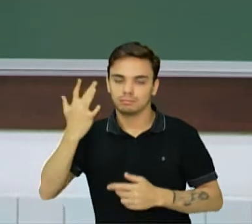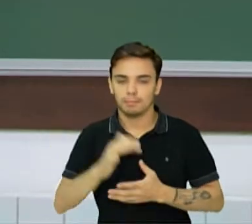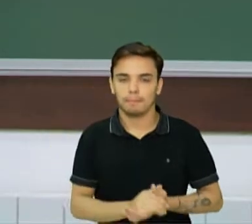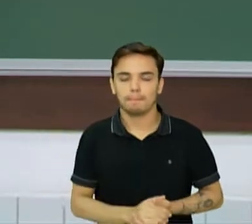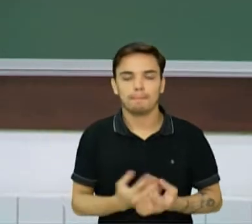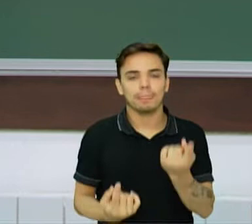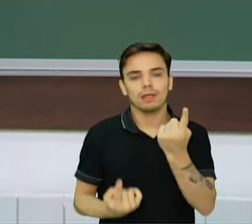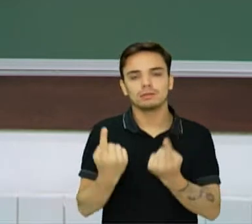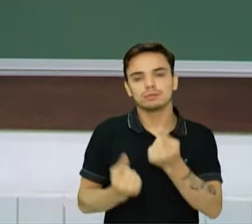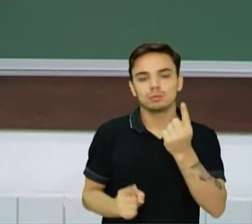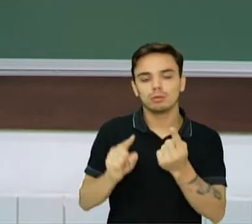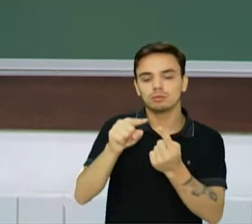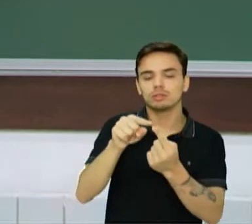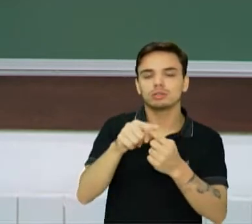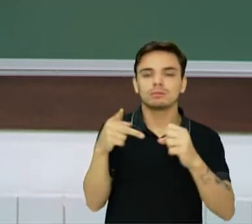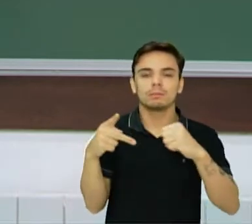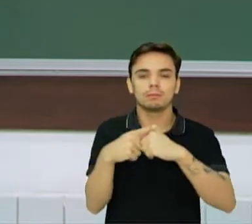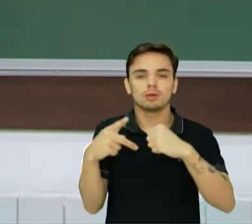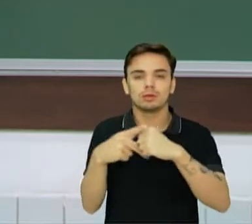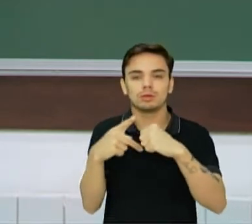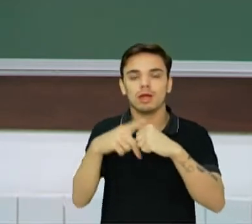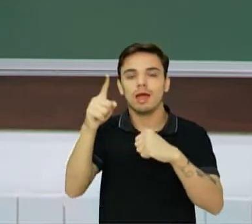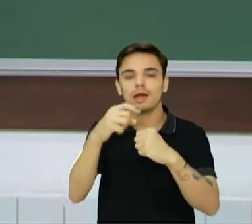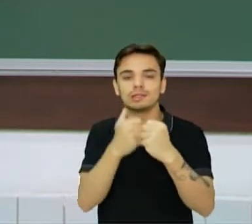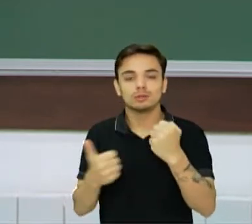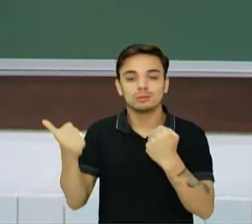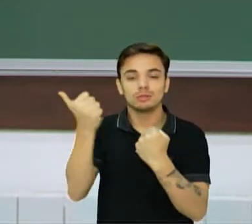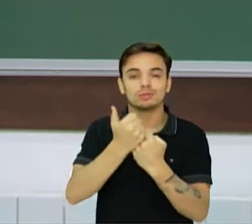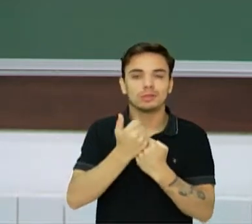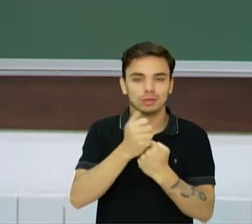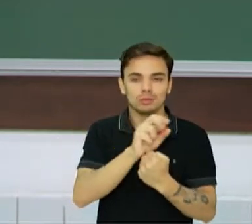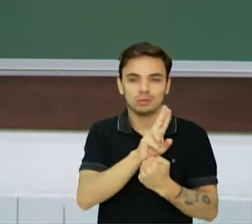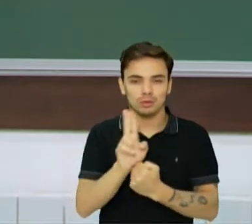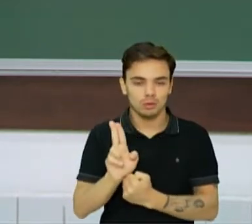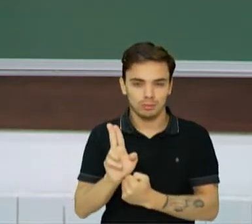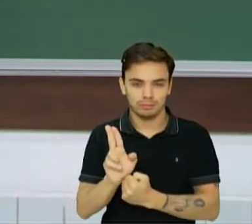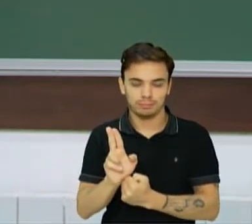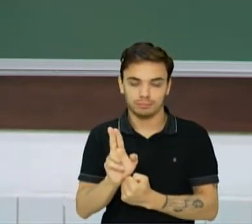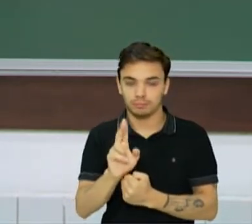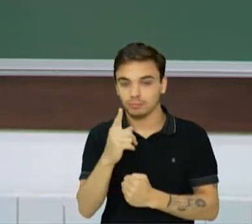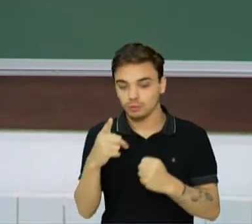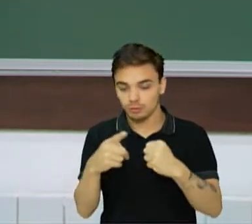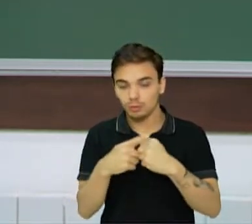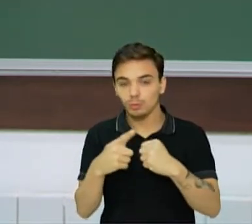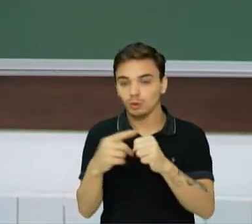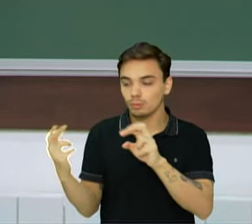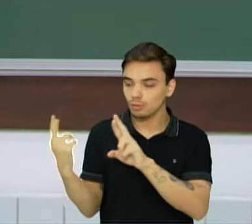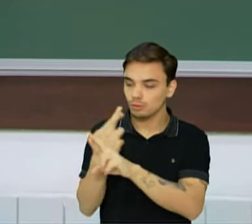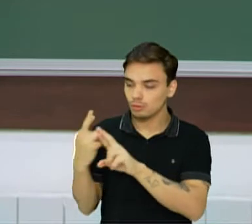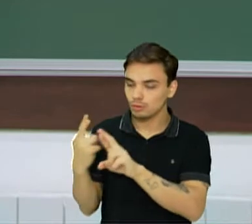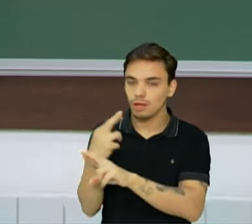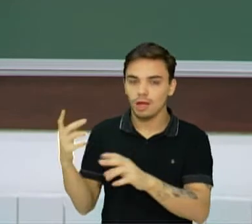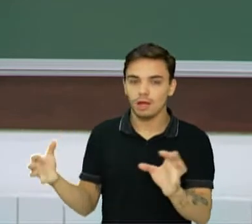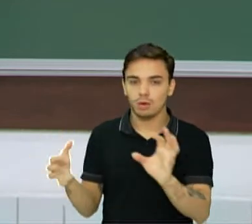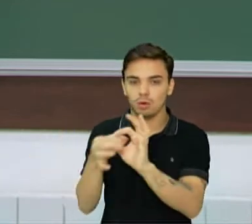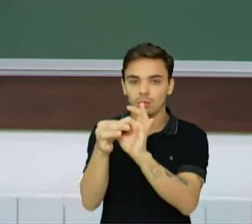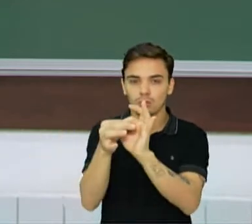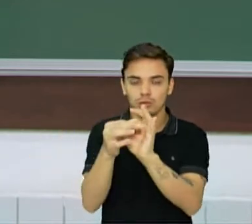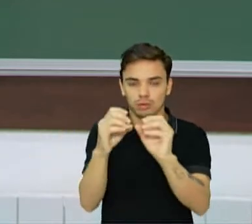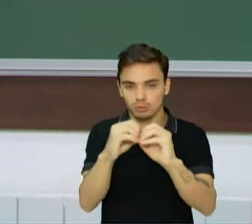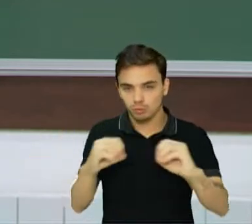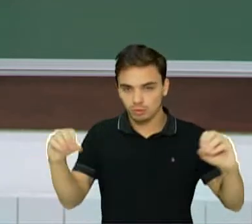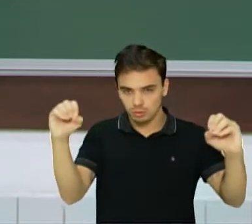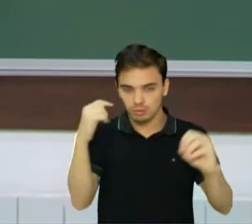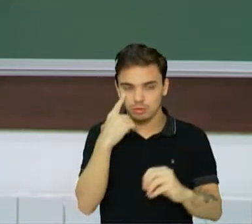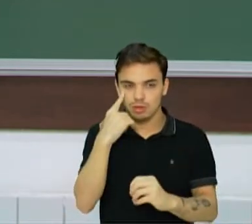Qual é a função de um pronome, né, pessoal? É de substituir um nome. Quando a gente fala de um pronome relativo, a função dele é de unir orações, como eu falo